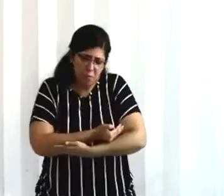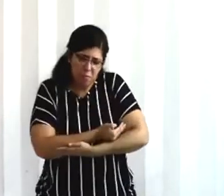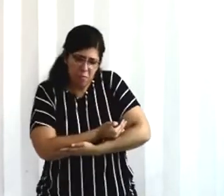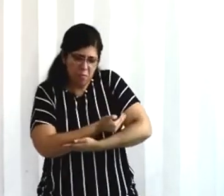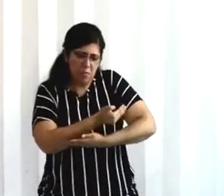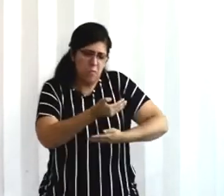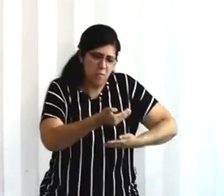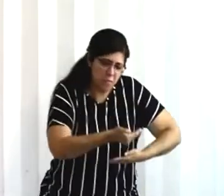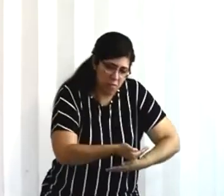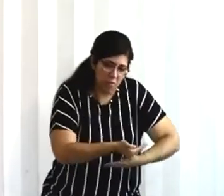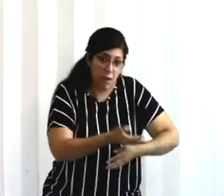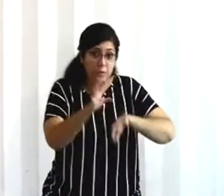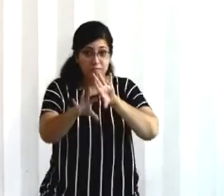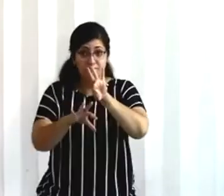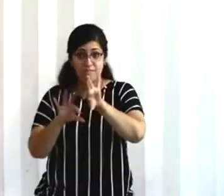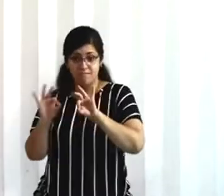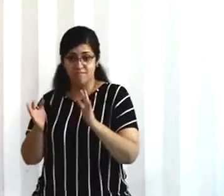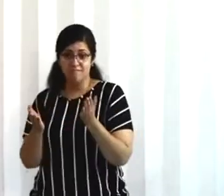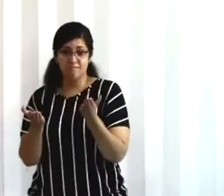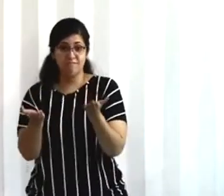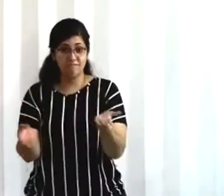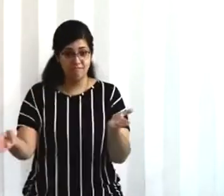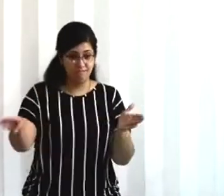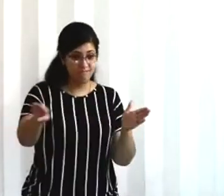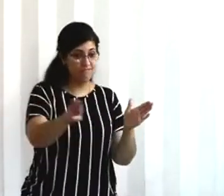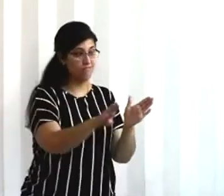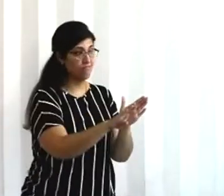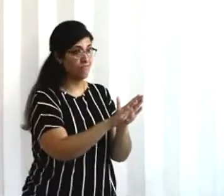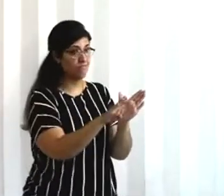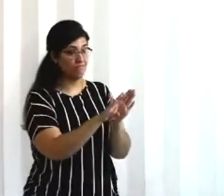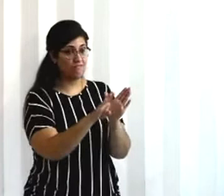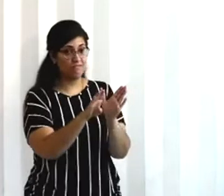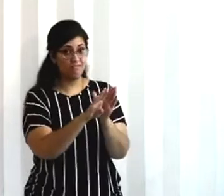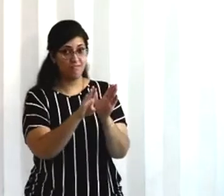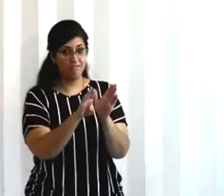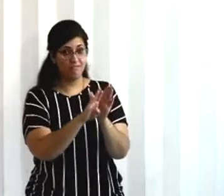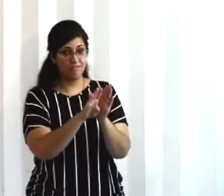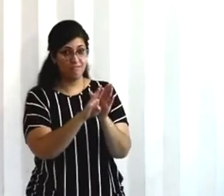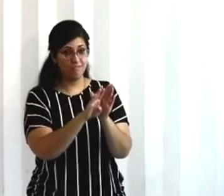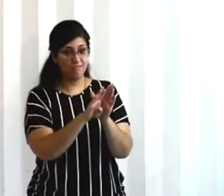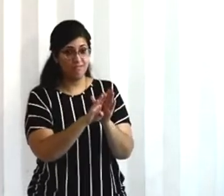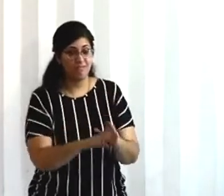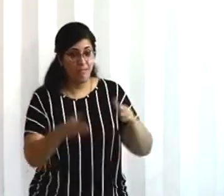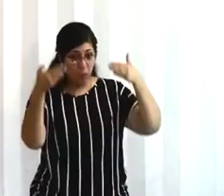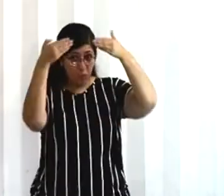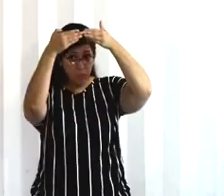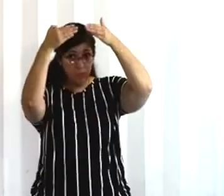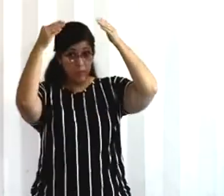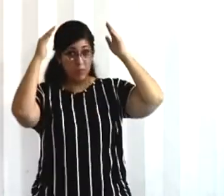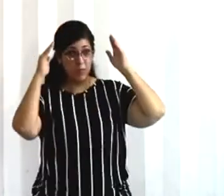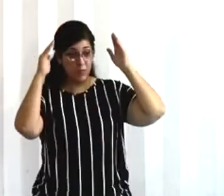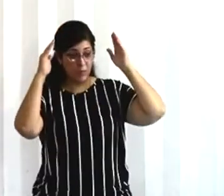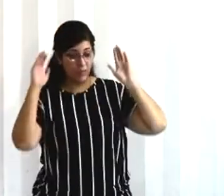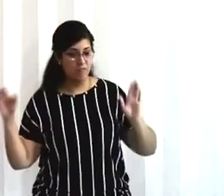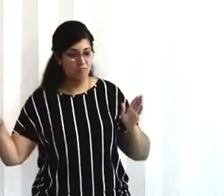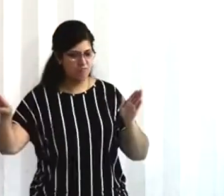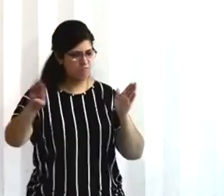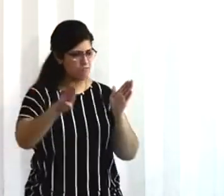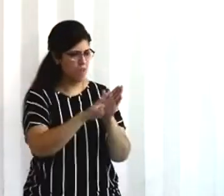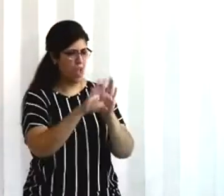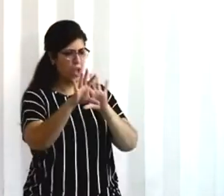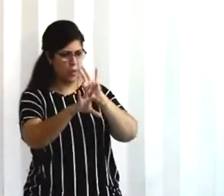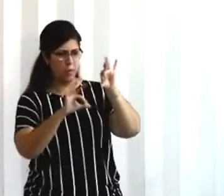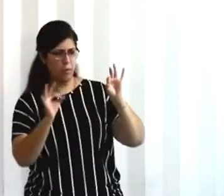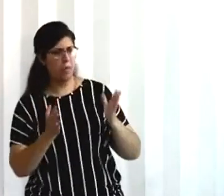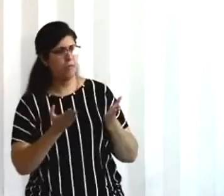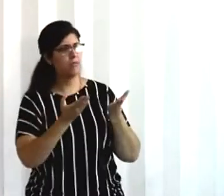os presentes, as visitas. Tente lembrar dessa cena e coloca isso em